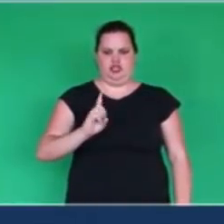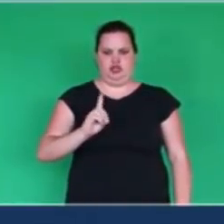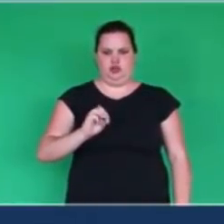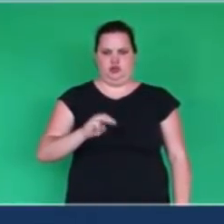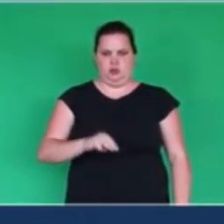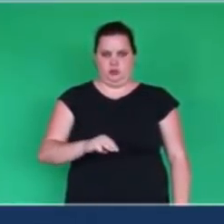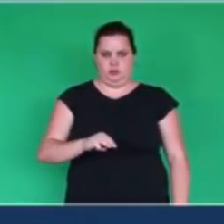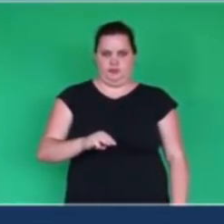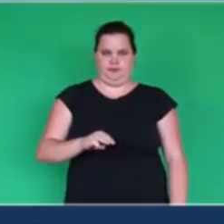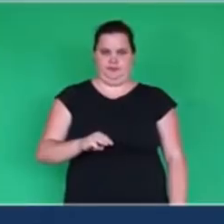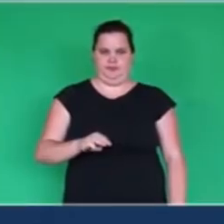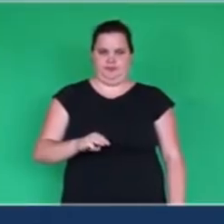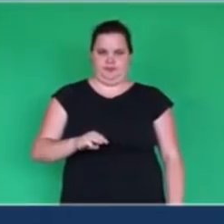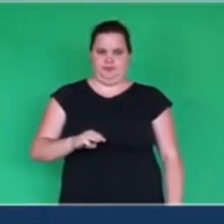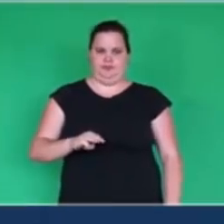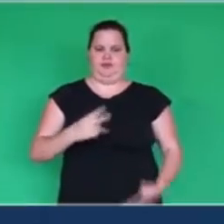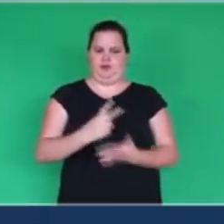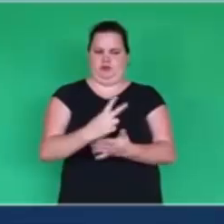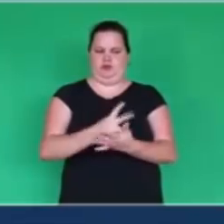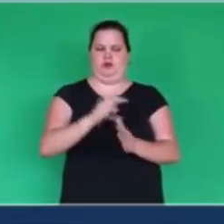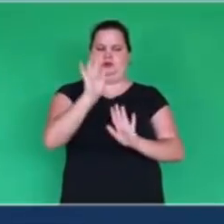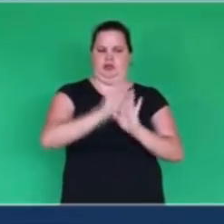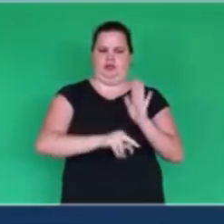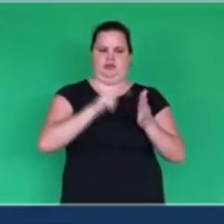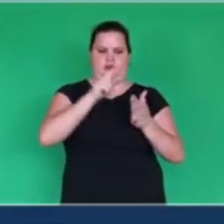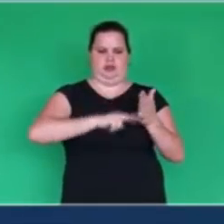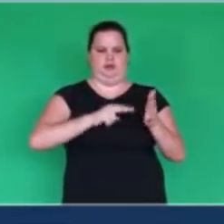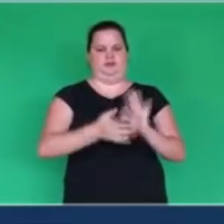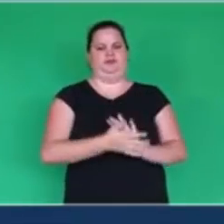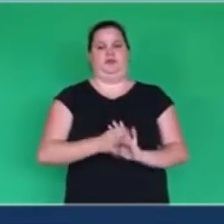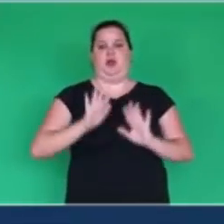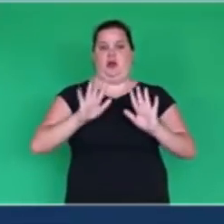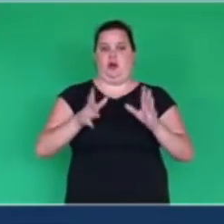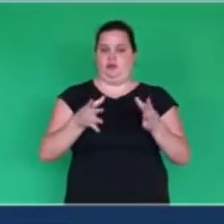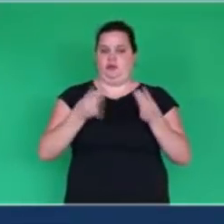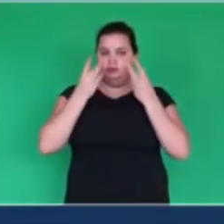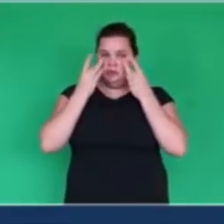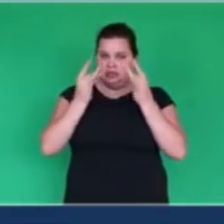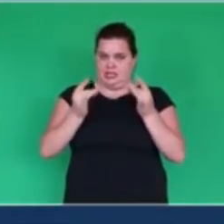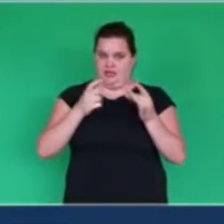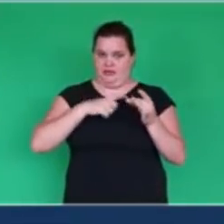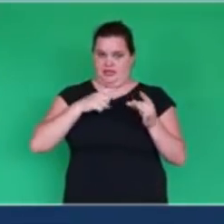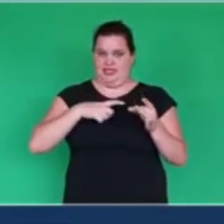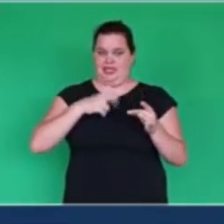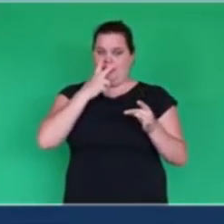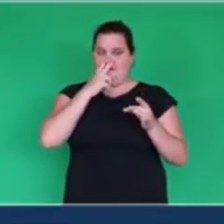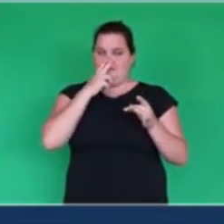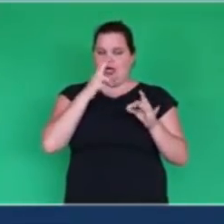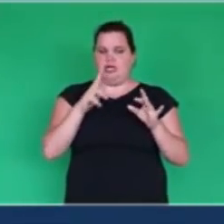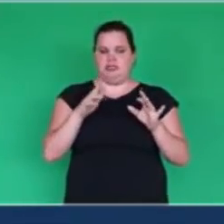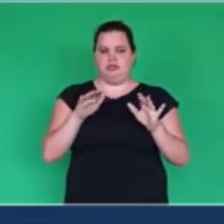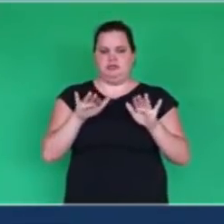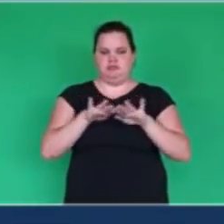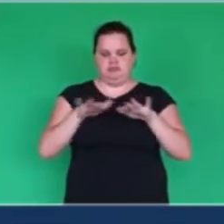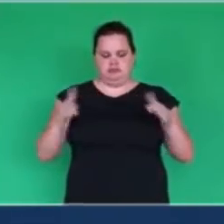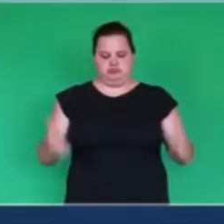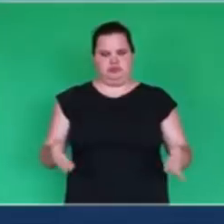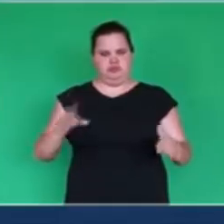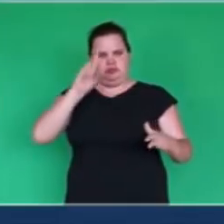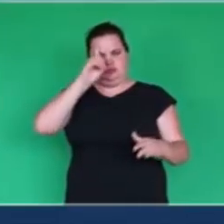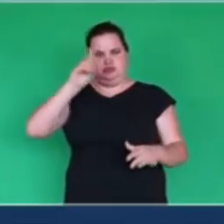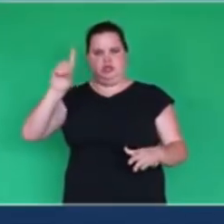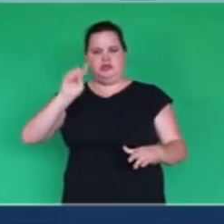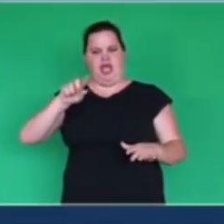Armagedom. Continua. Agora veja aqui, o banquete de Deus. Não é a ceia